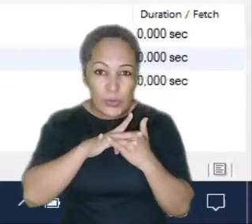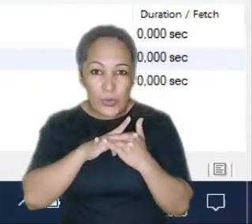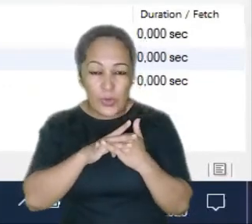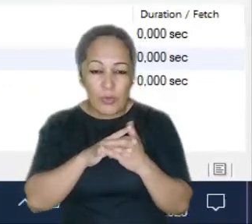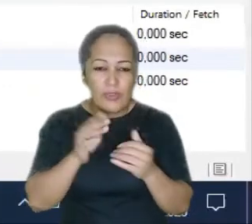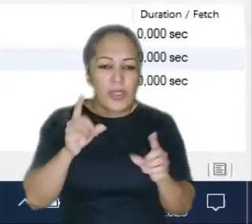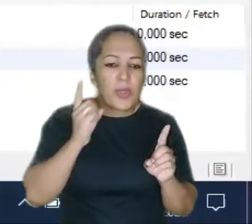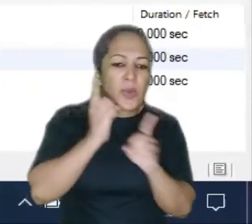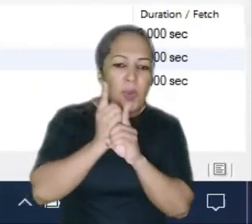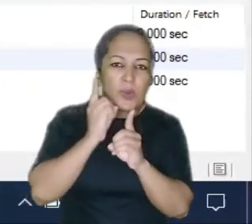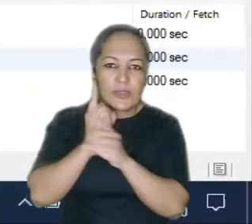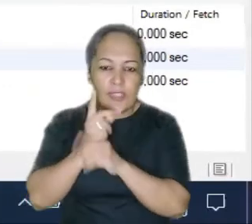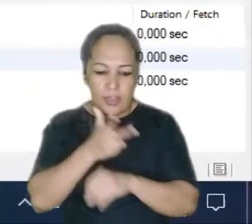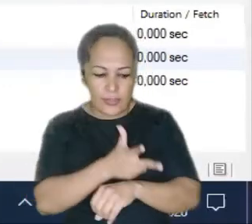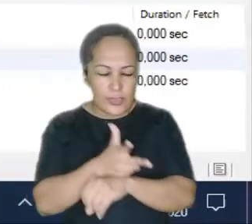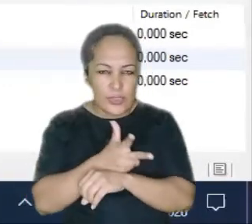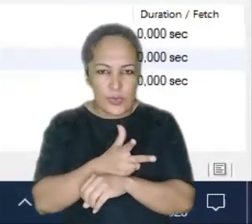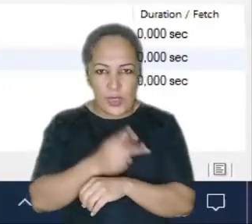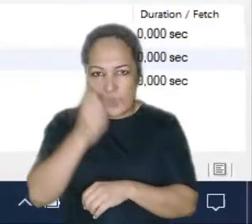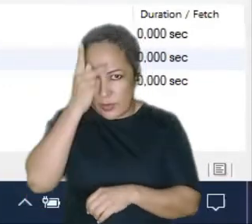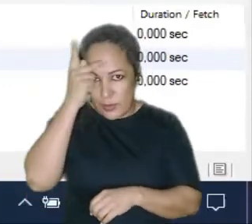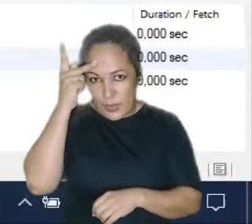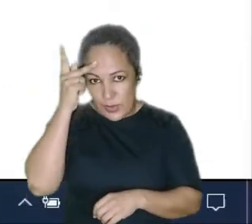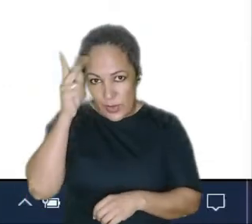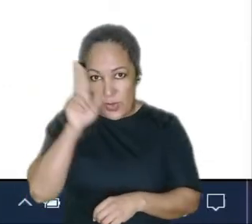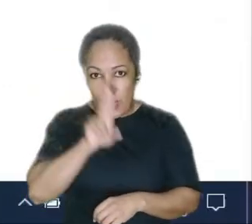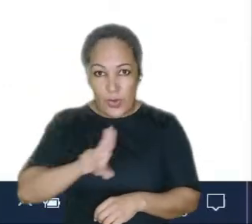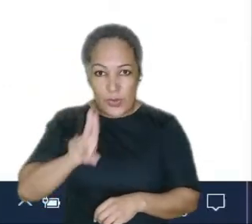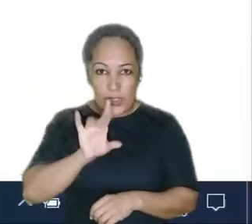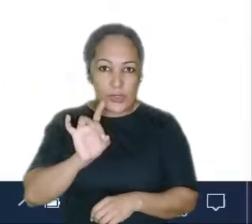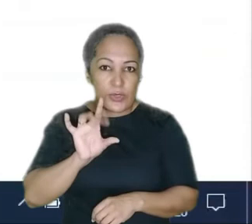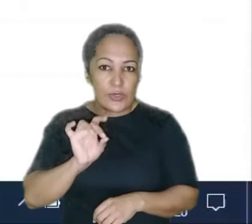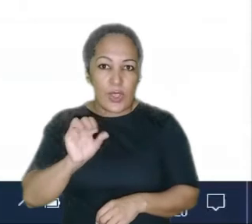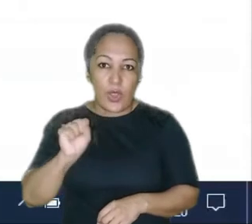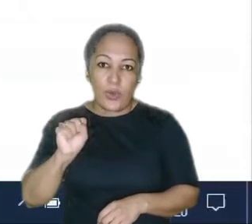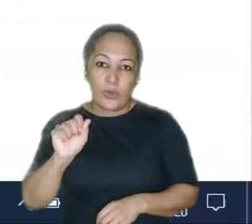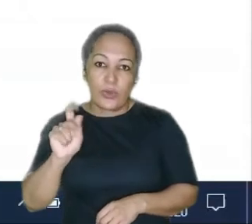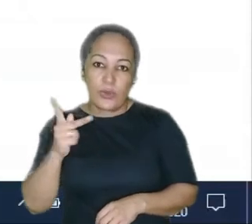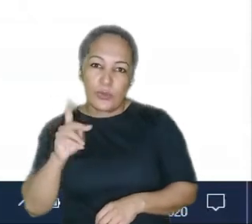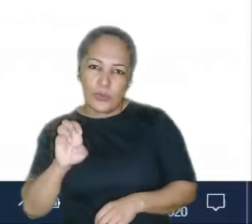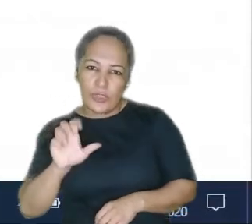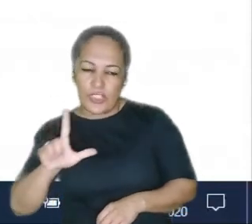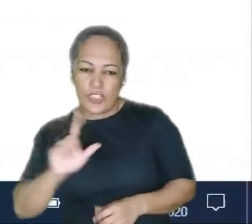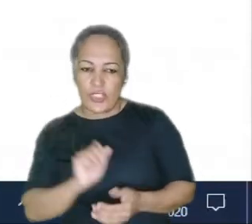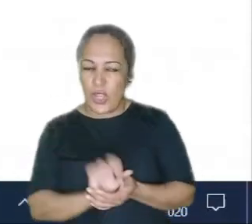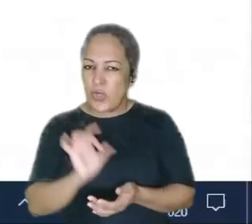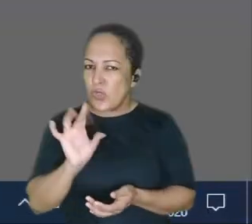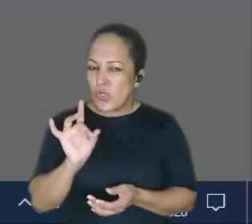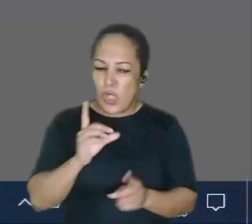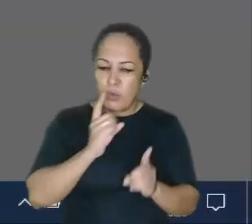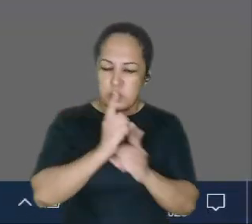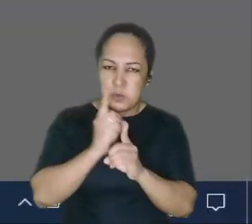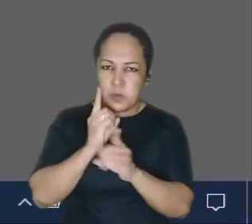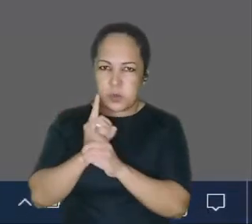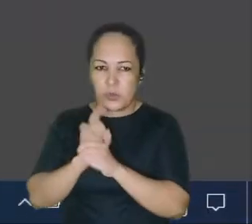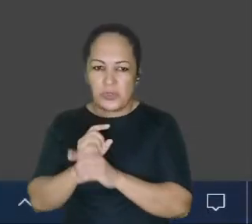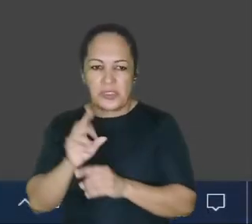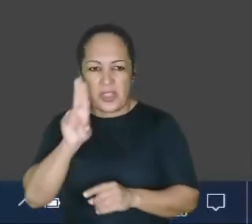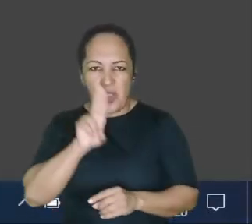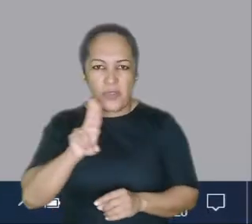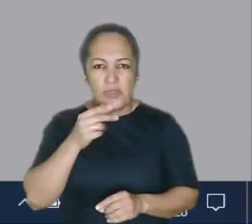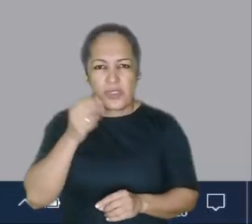usando só o Shell. Aí você fala, professor, o cara tava usando um PostgRE lá, mas tá usando tudo preto, esquisito, eu não entendi aquilo lá não.